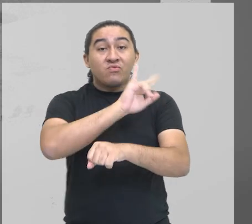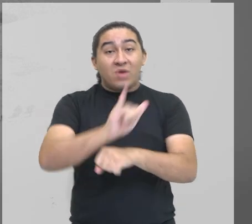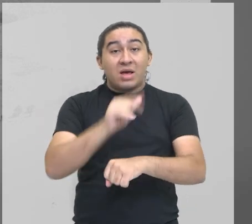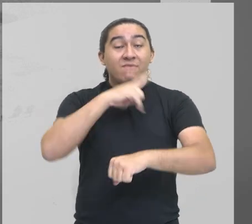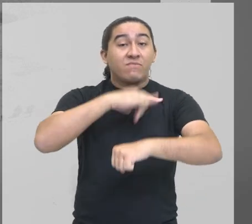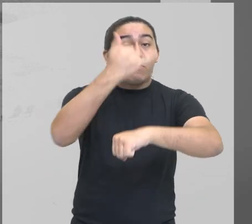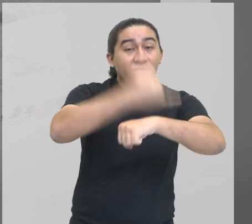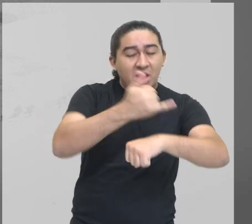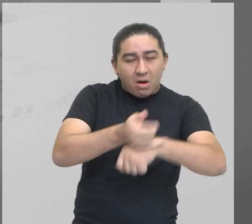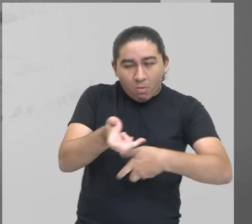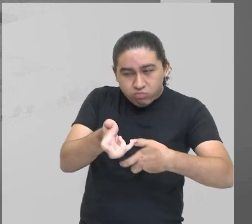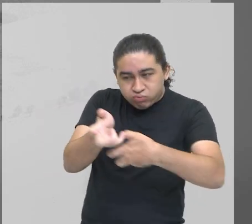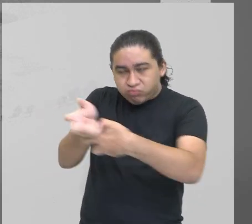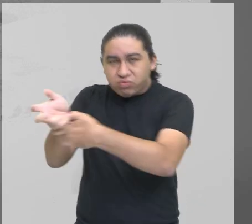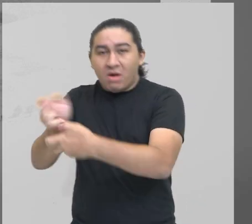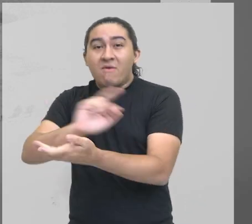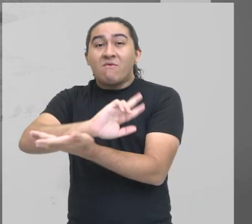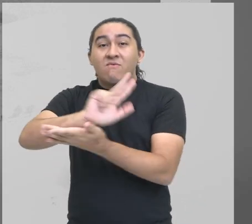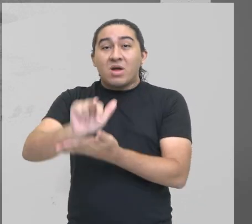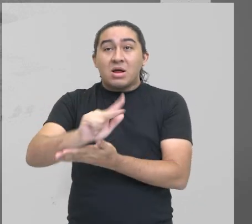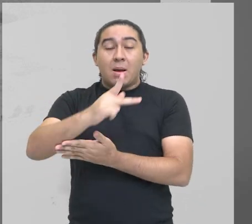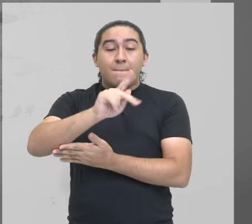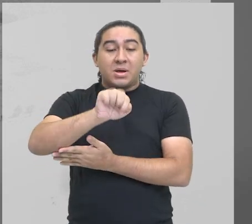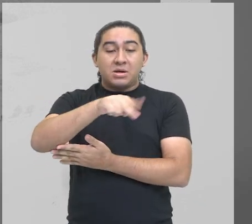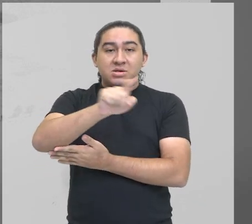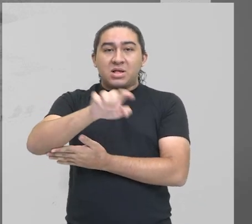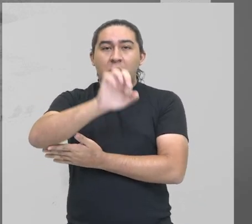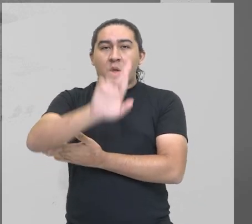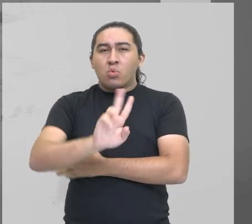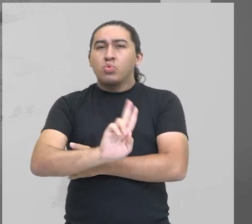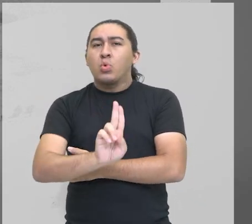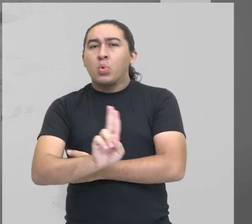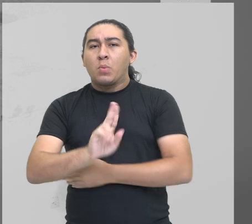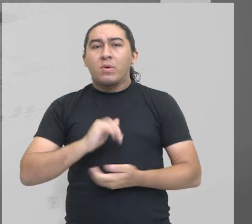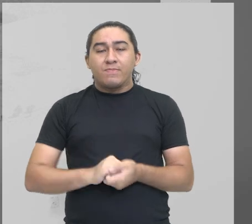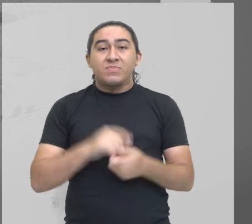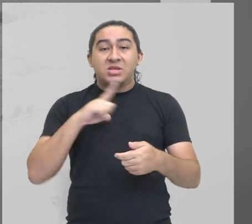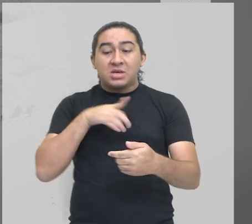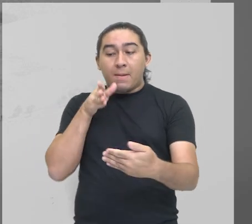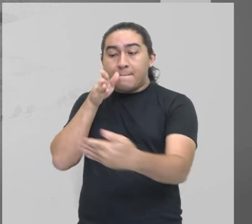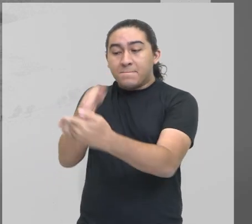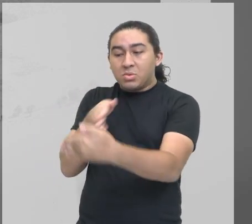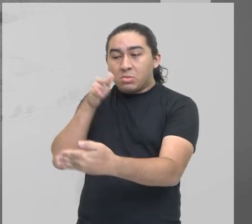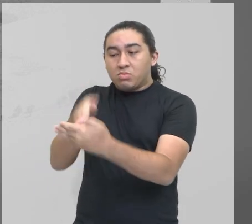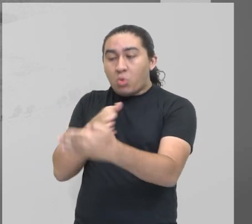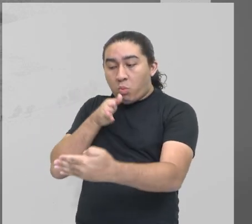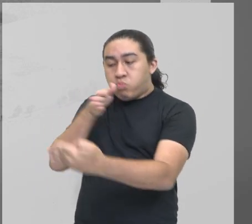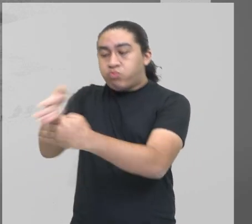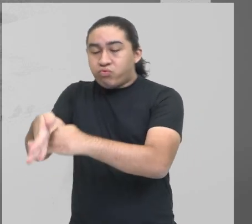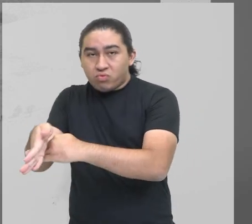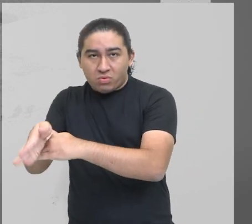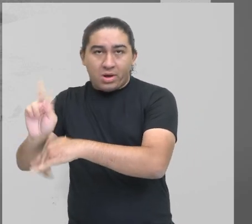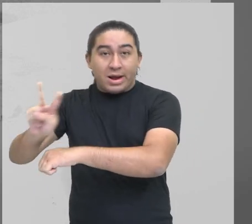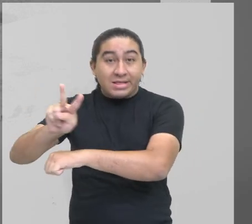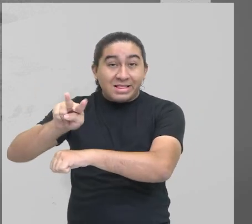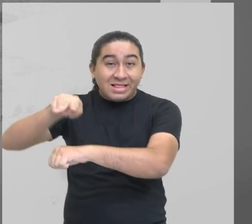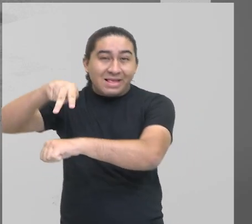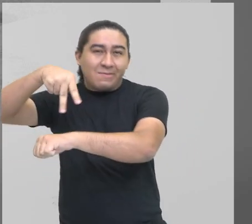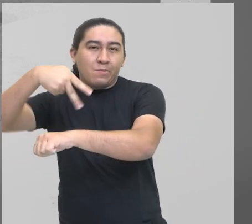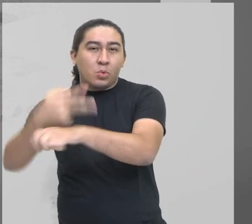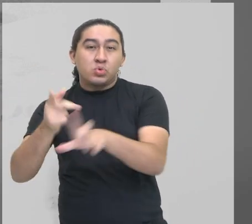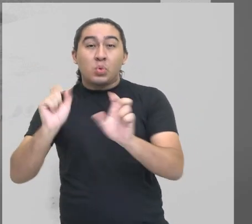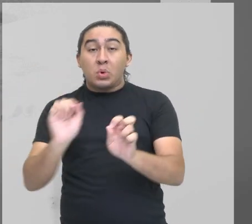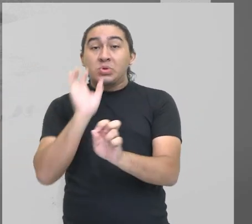tanques blindados, a chamada divisão Panzer, que basicamente furava as defesas inimigas, e